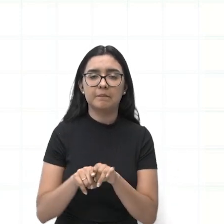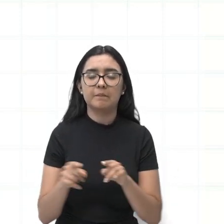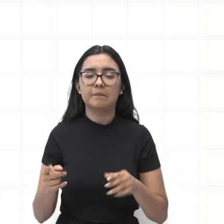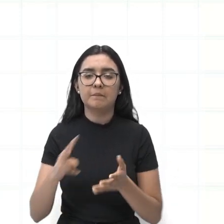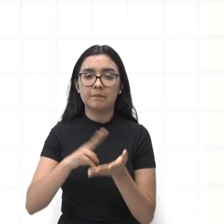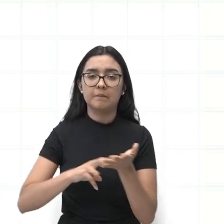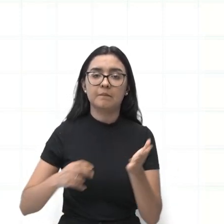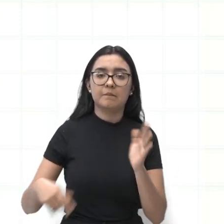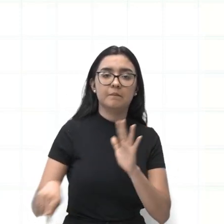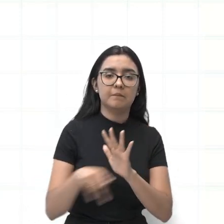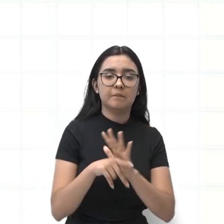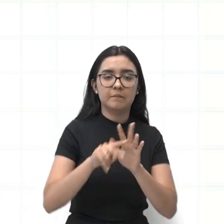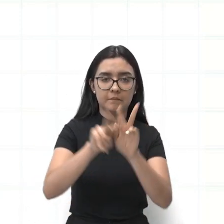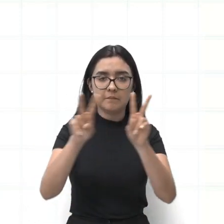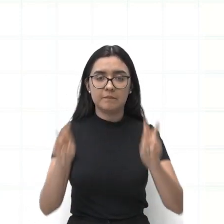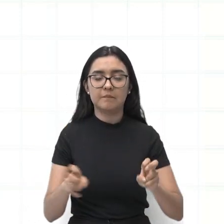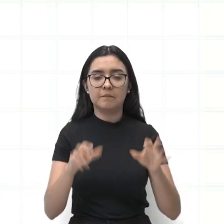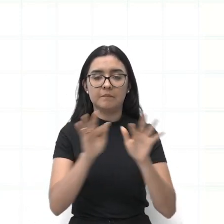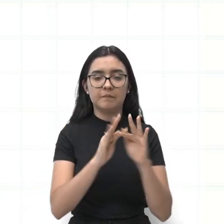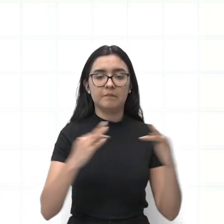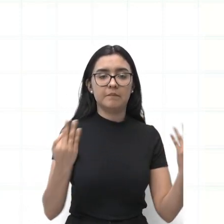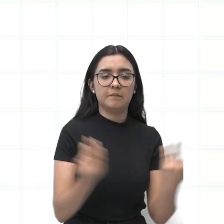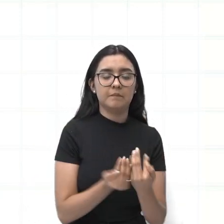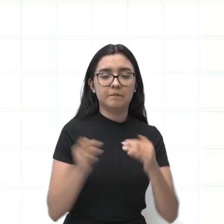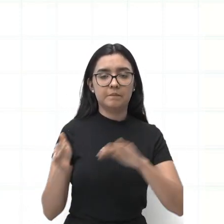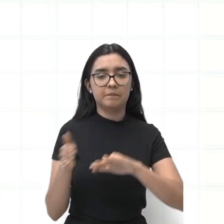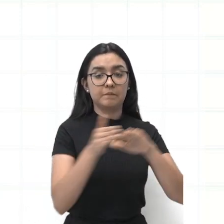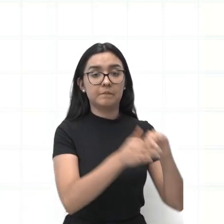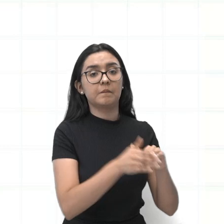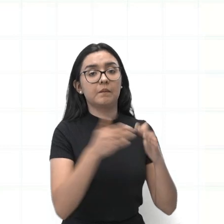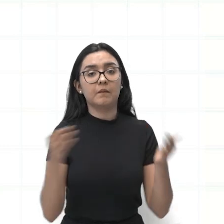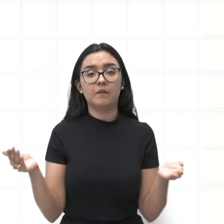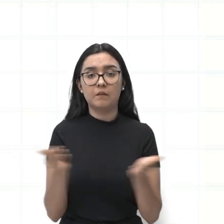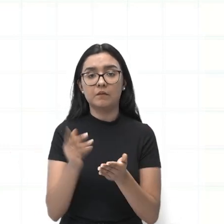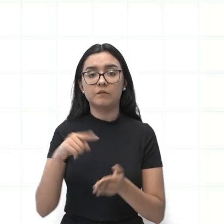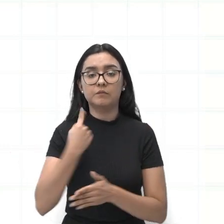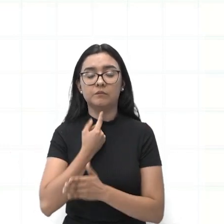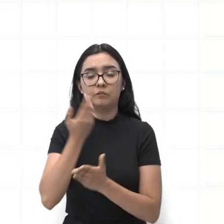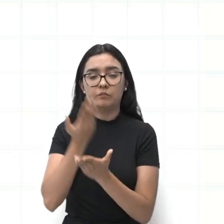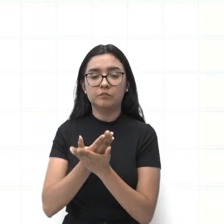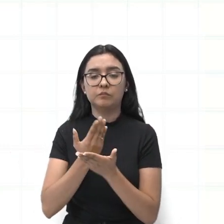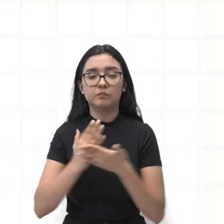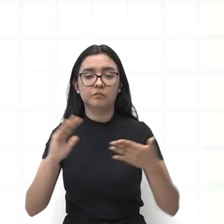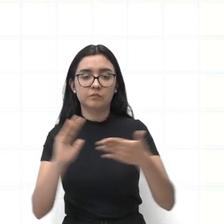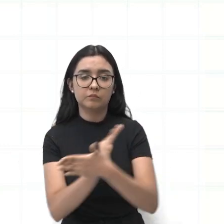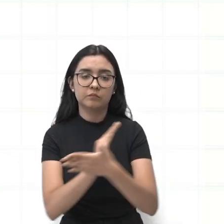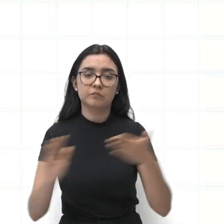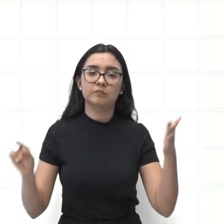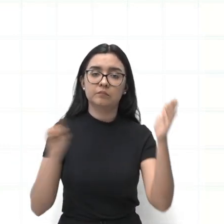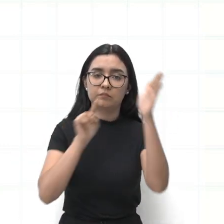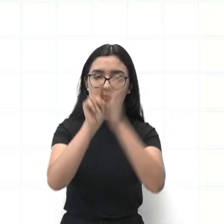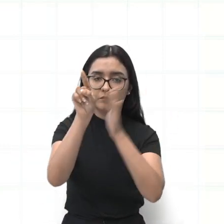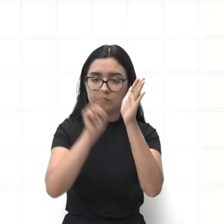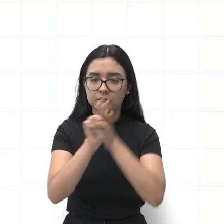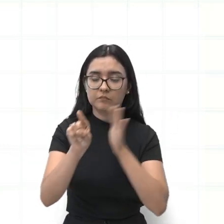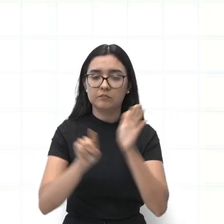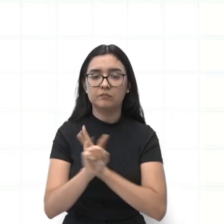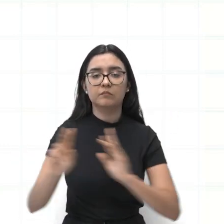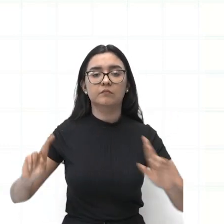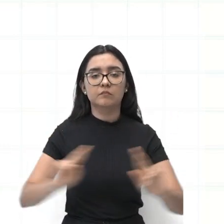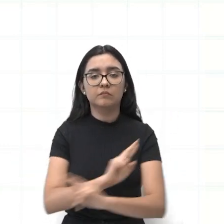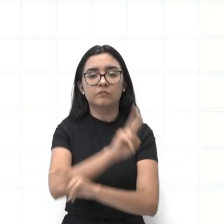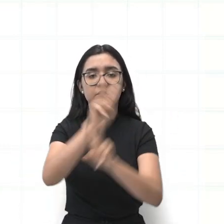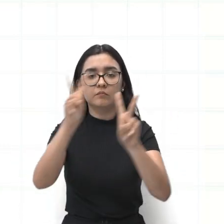ao tema de família e vocabulário sobre família. Agora a gente vai ver, então, mais algumas perguntas relacionadas à